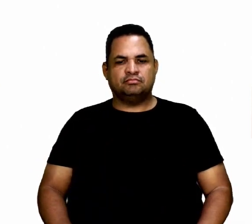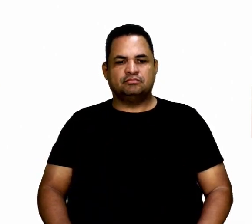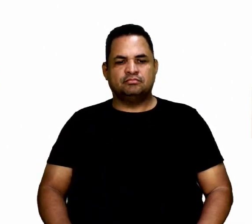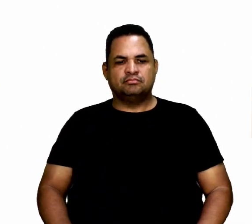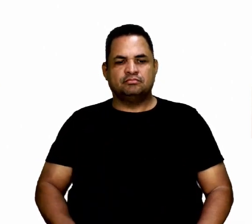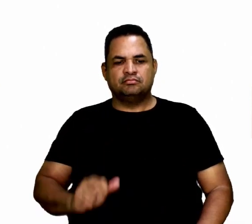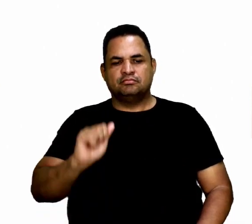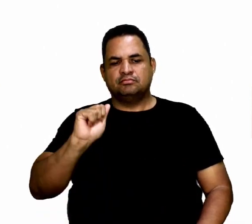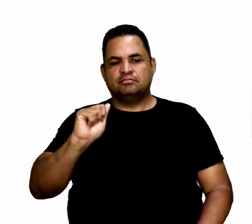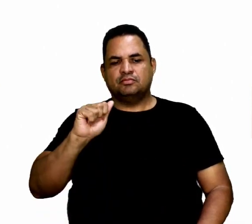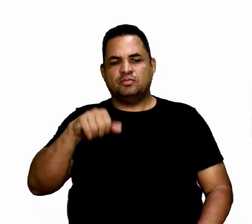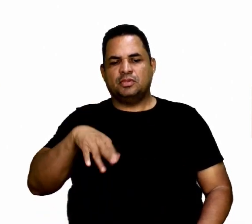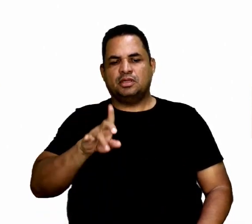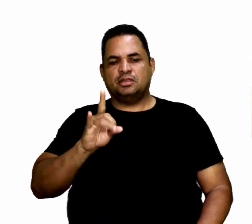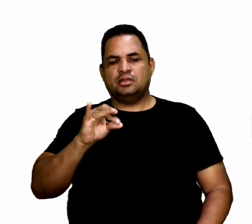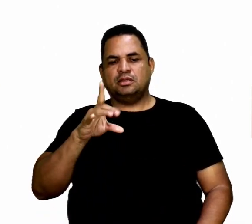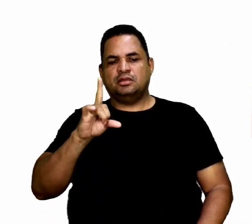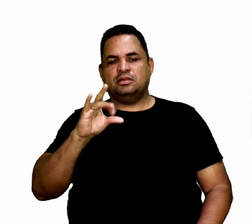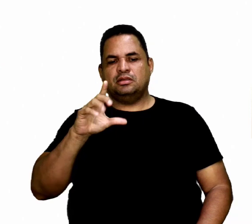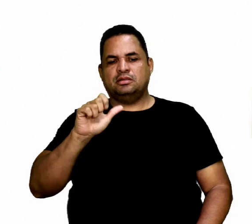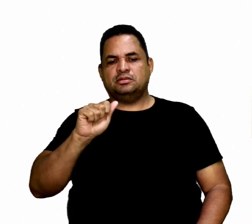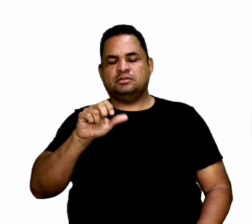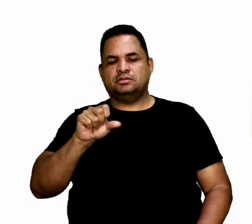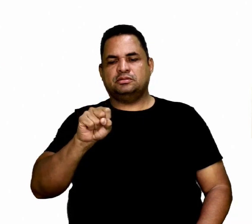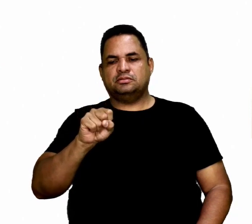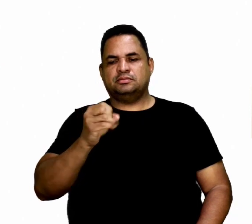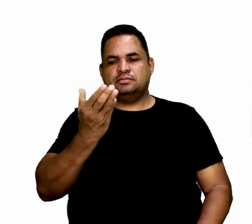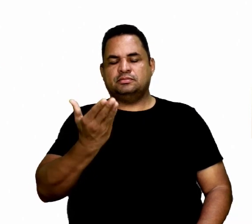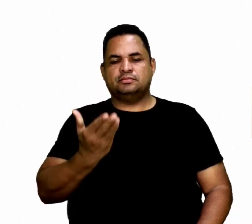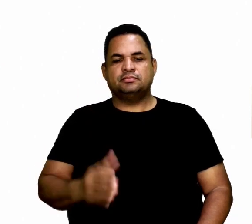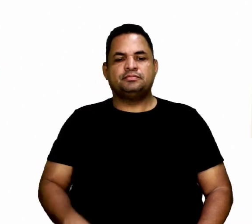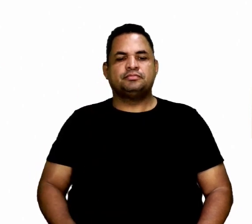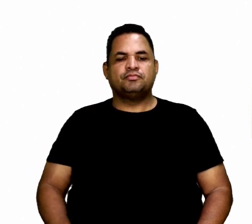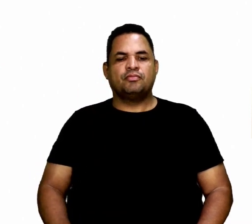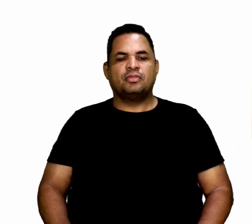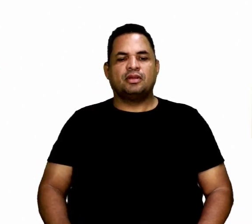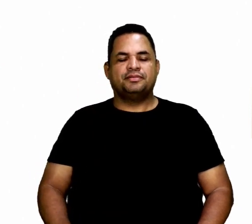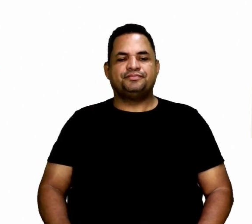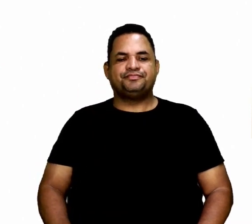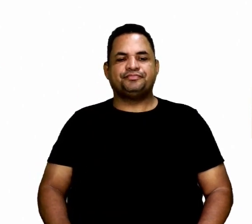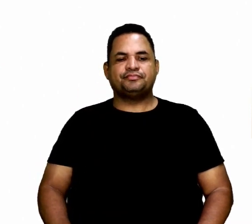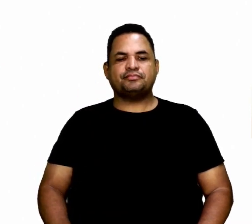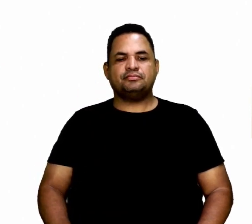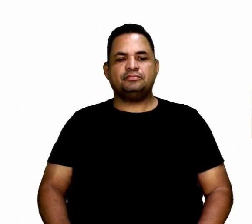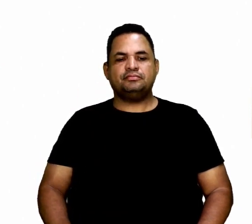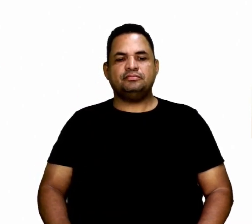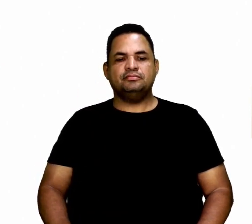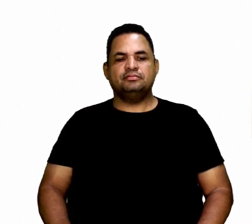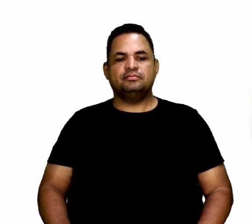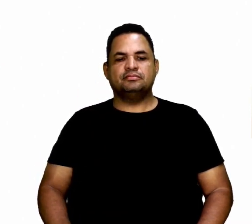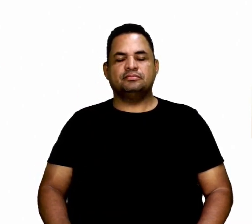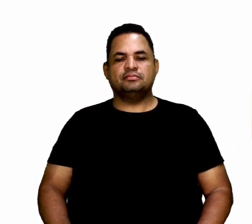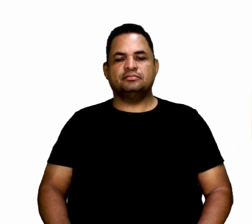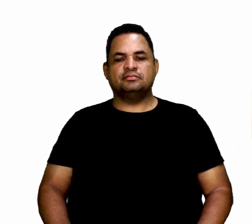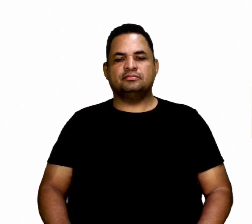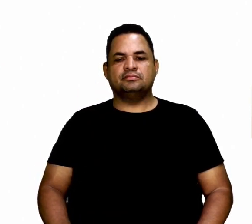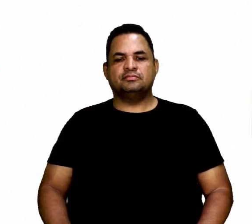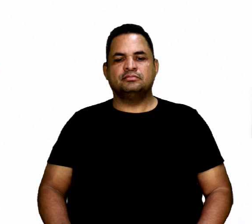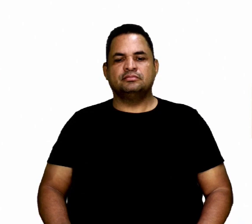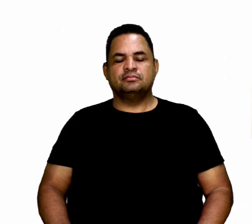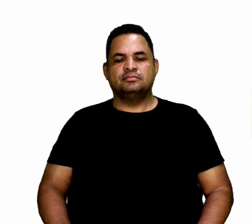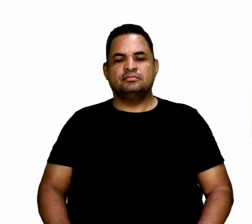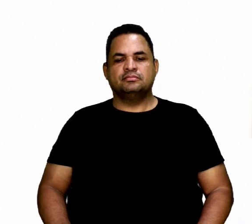amígdala, que escreve assim, né, ao pé da letra, amígdalas, mas a gente chama de amígdalas, né? Elas são